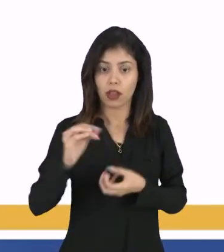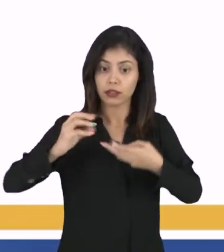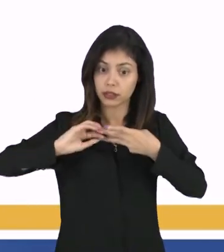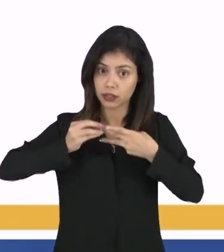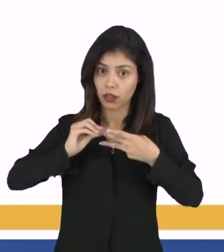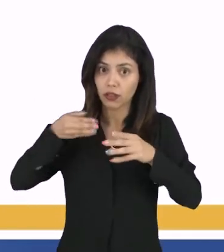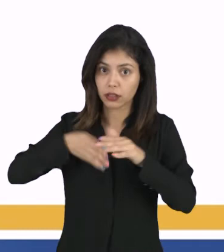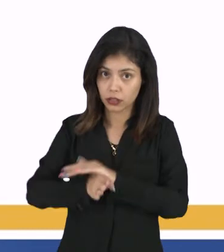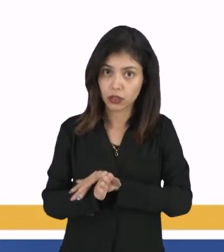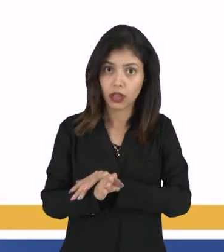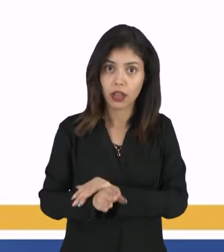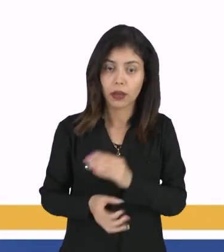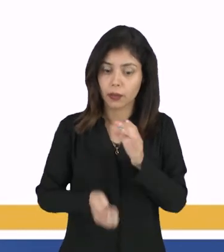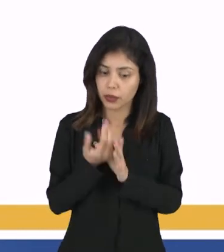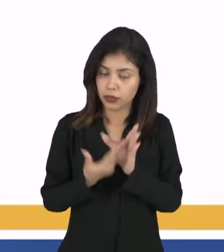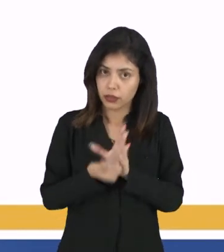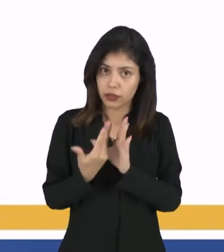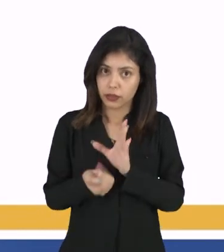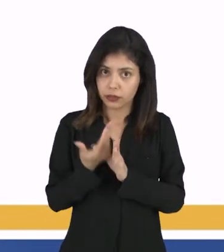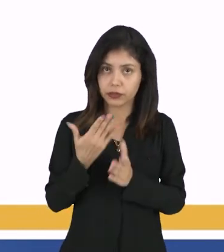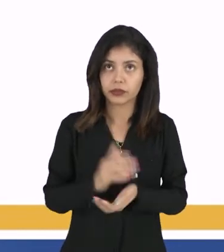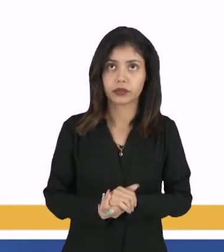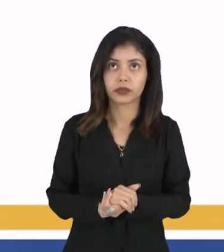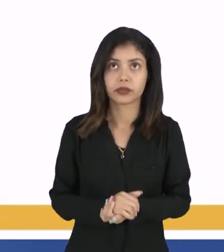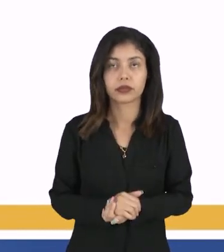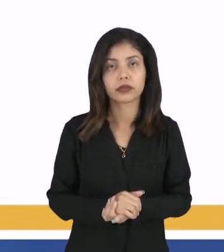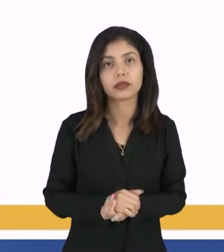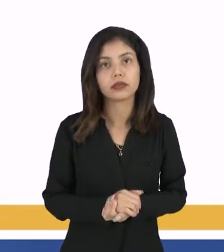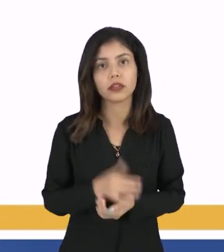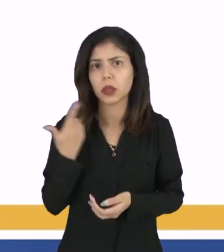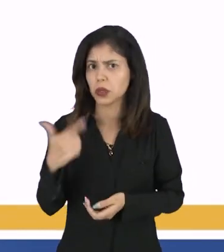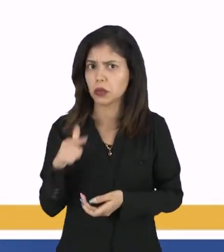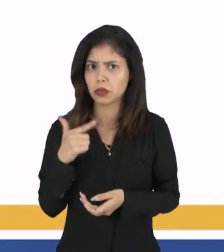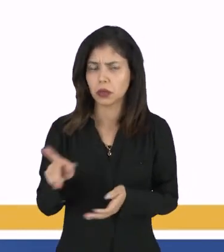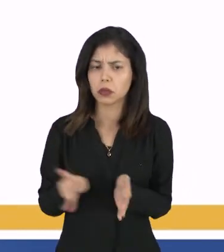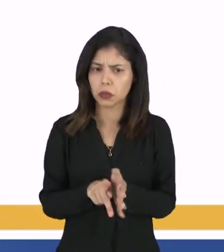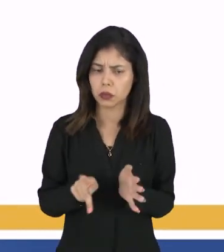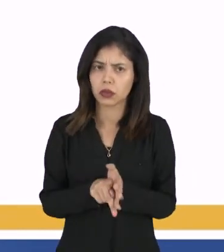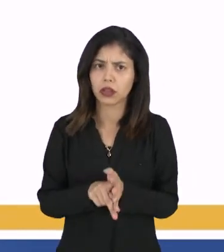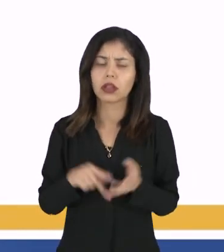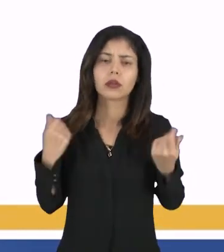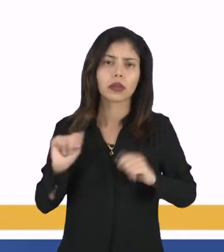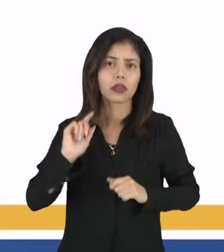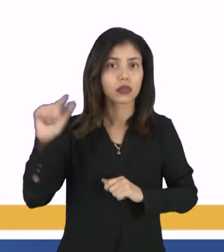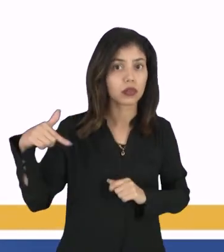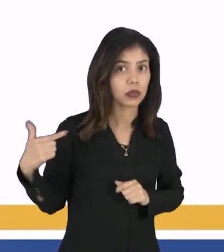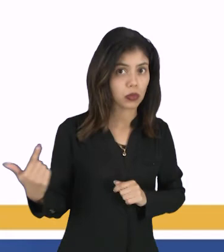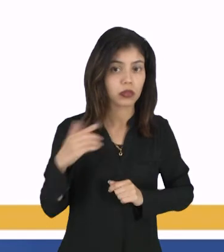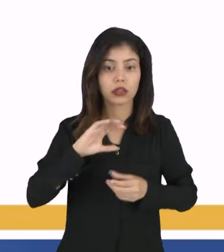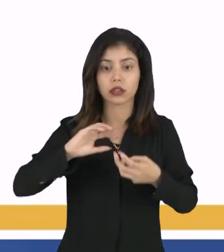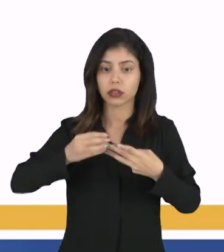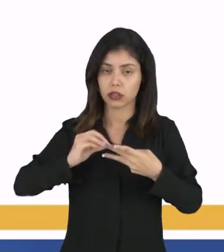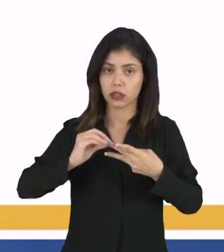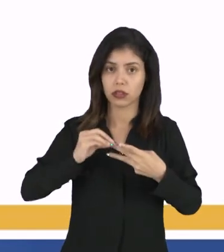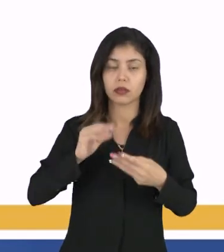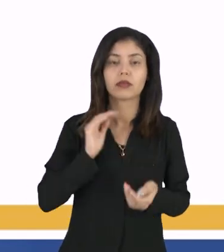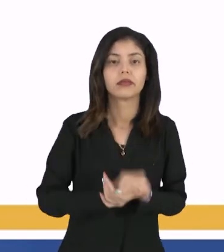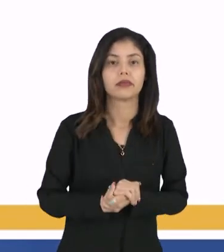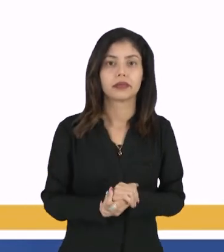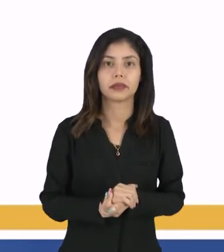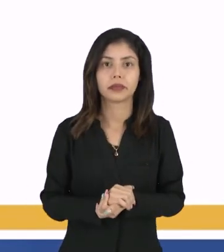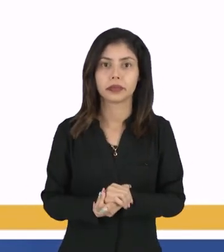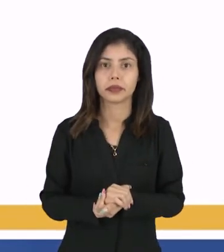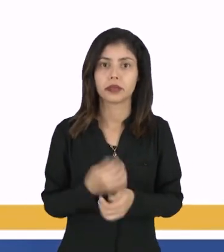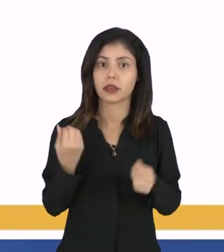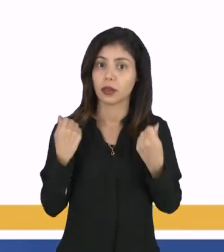que ele infectou para se reproduzir. Então ele não tem metabolismo próprio, né? Ele precisa de outra célula, ele precisa de infectar